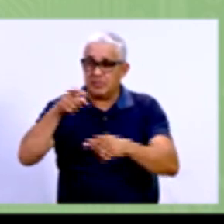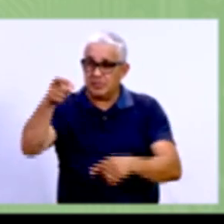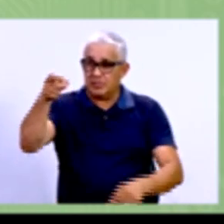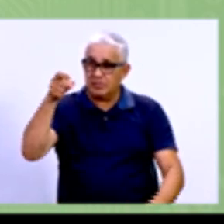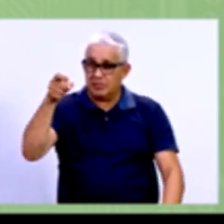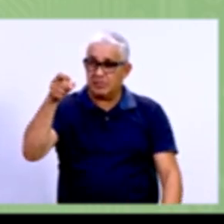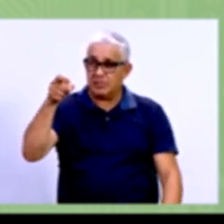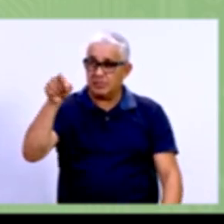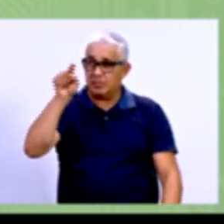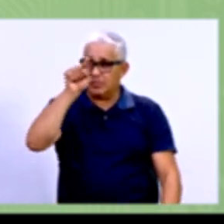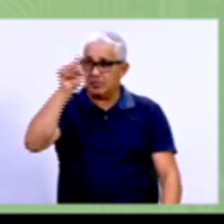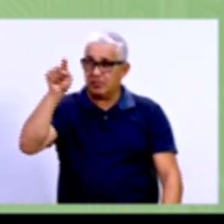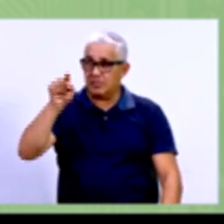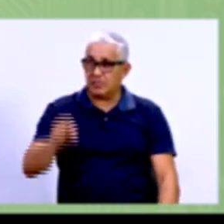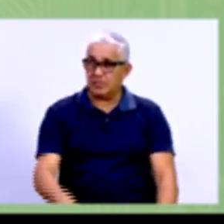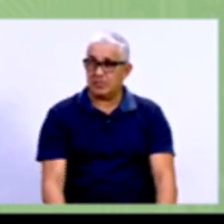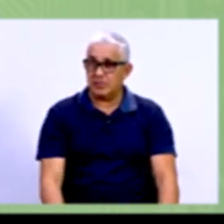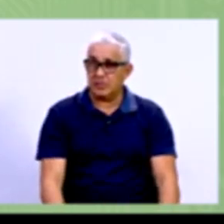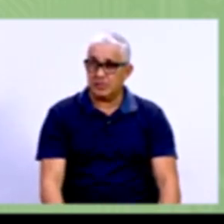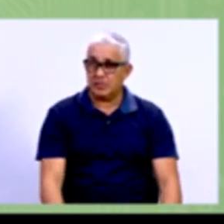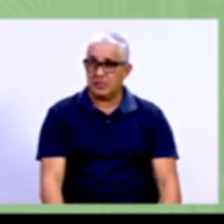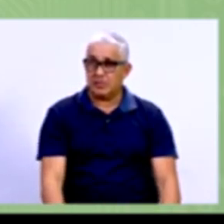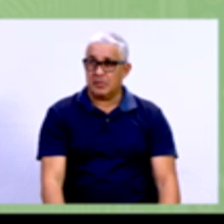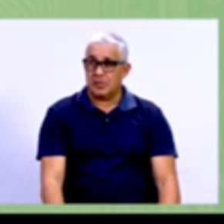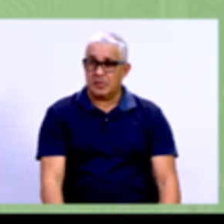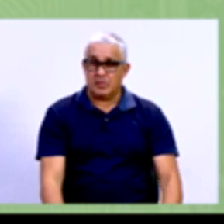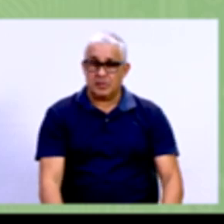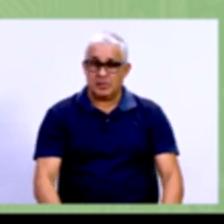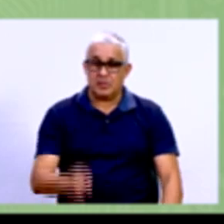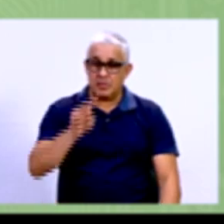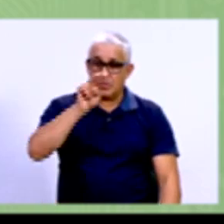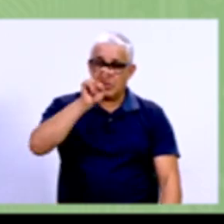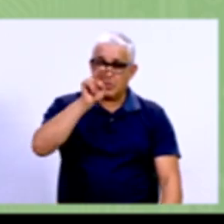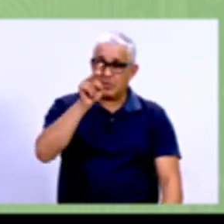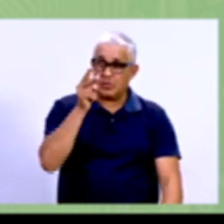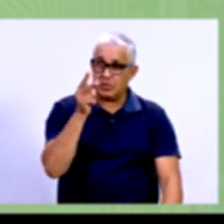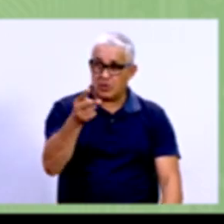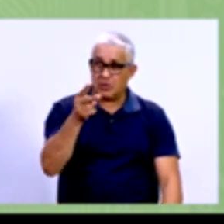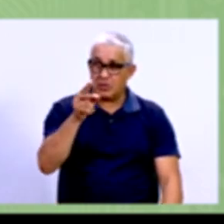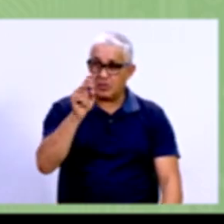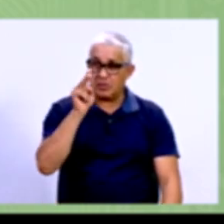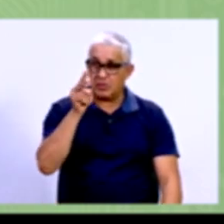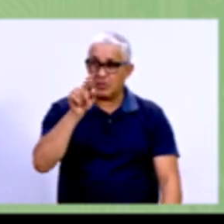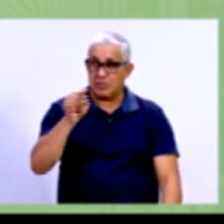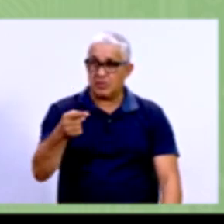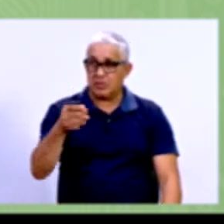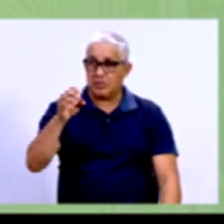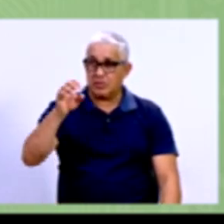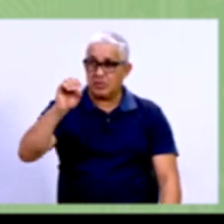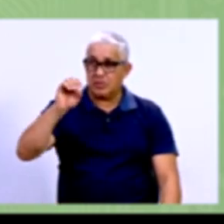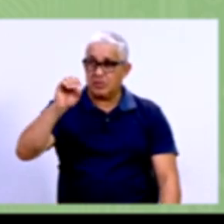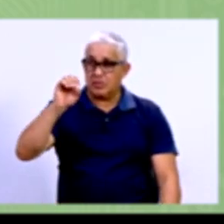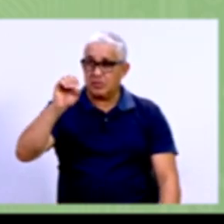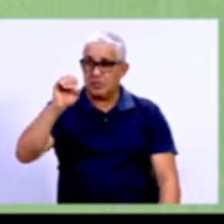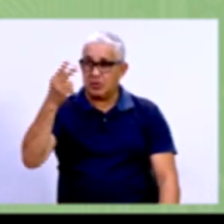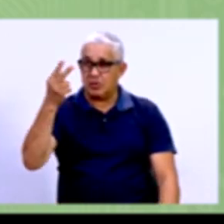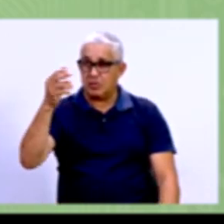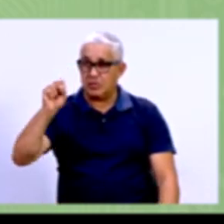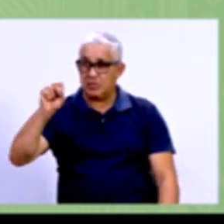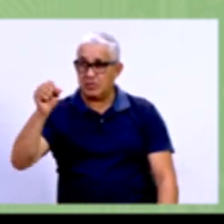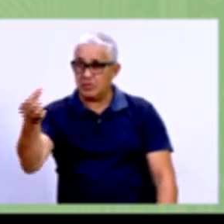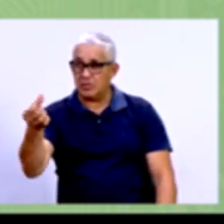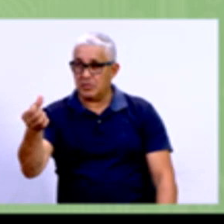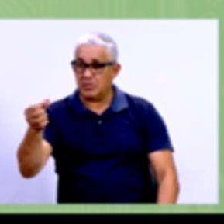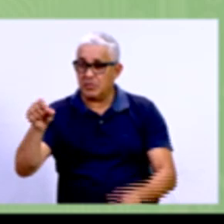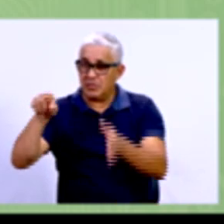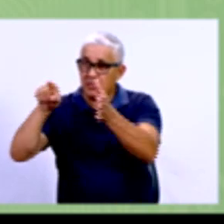né? Então, a gente tem a média de Y, que é 2,0286, que está aqui, menos M, que a gente